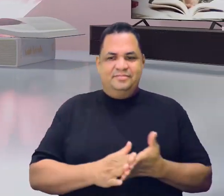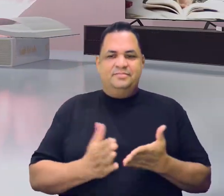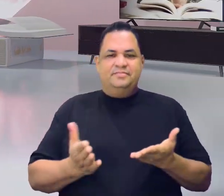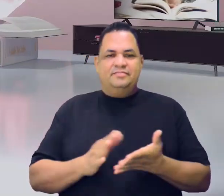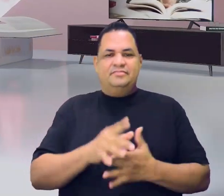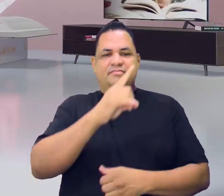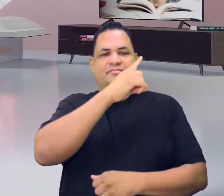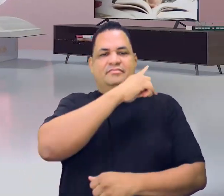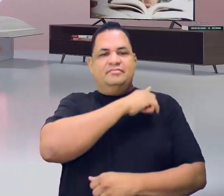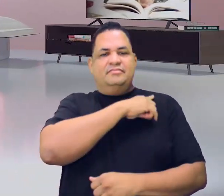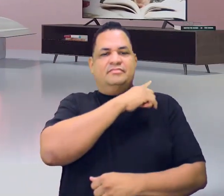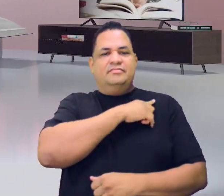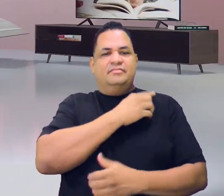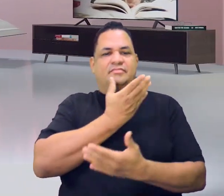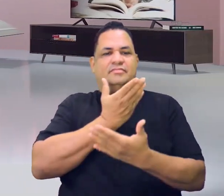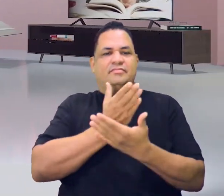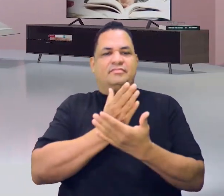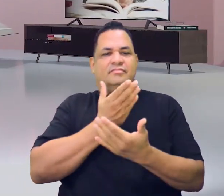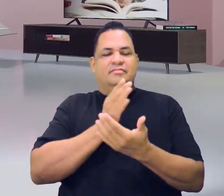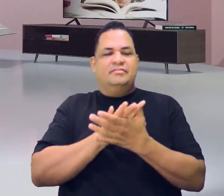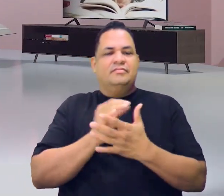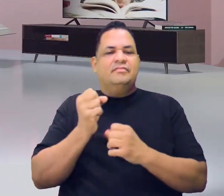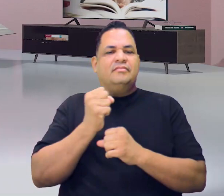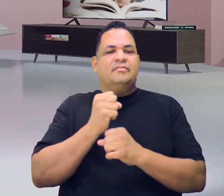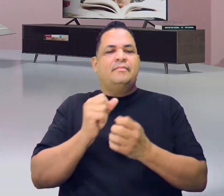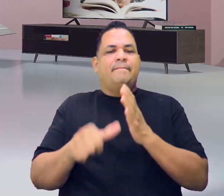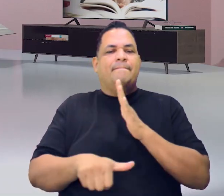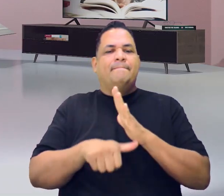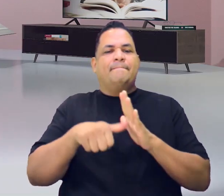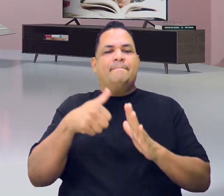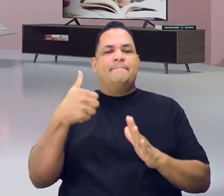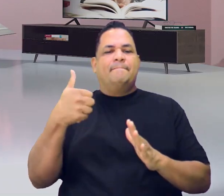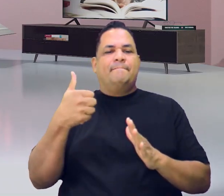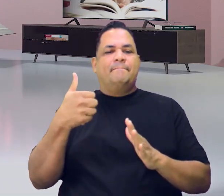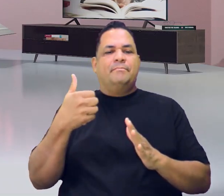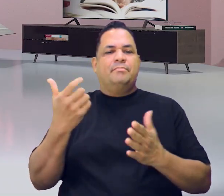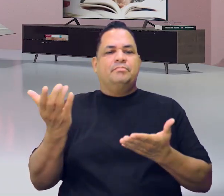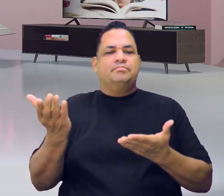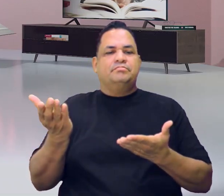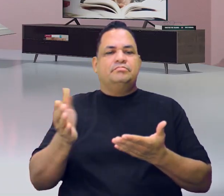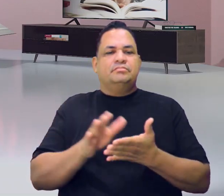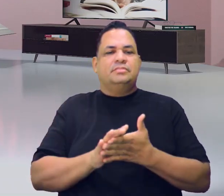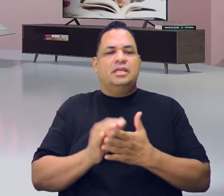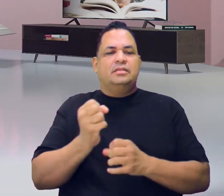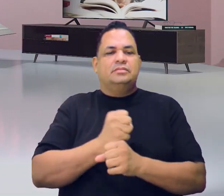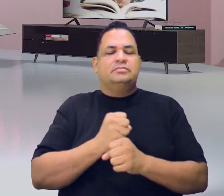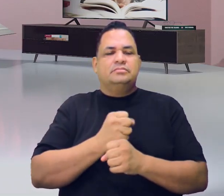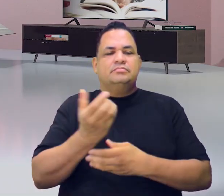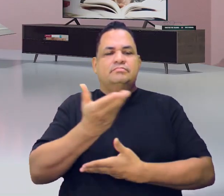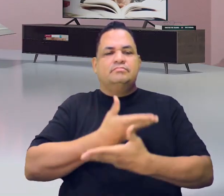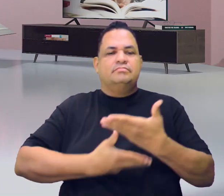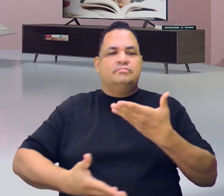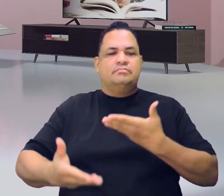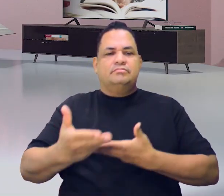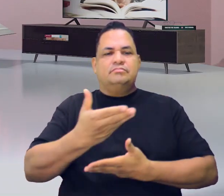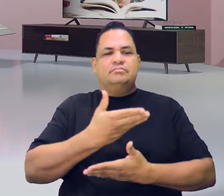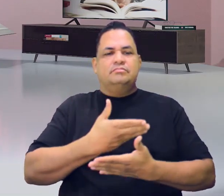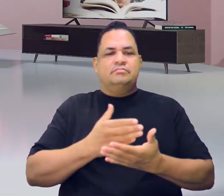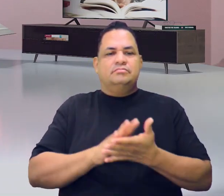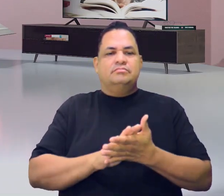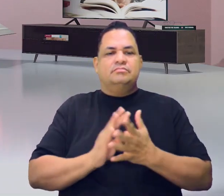bem-vindos! Primeiro ano da mediação tecnológica, nosso primeiro dia, né? Nosso